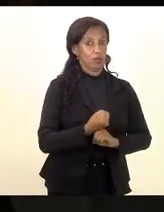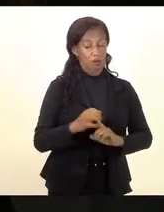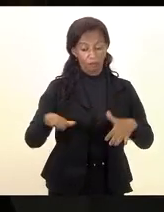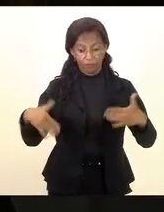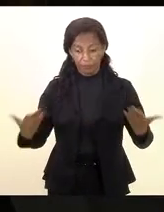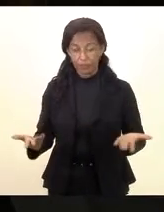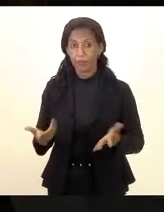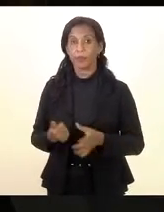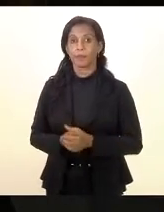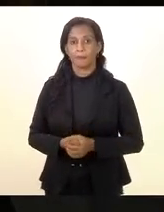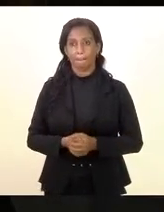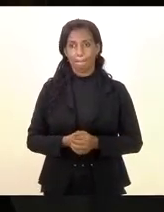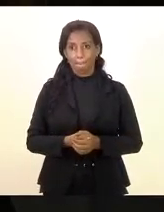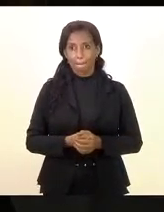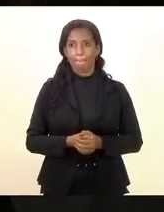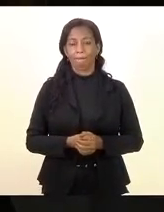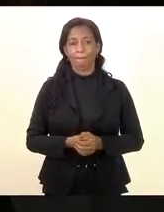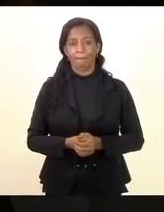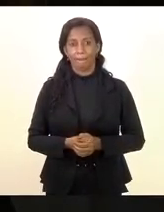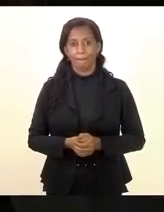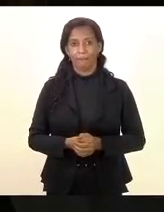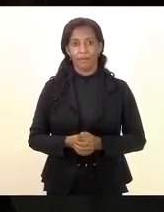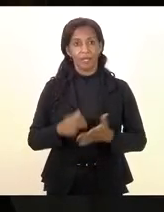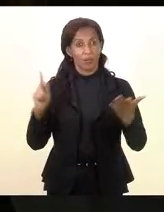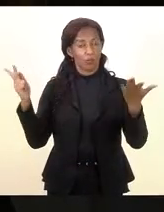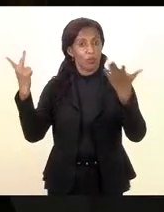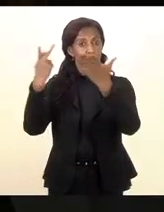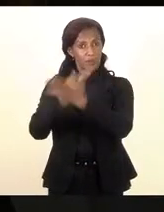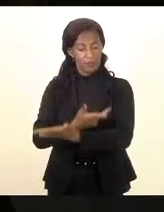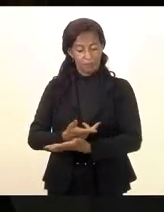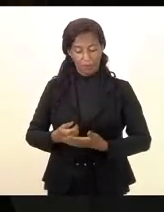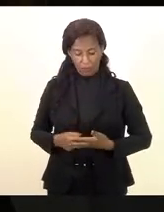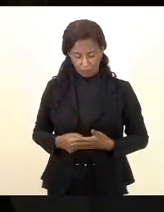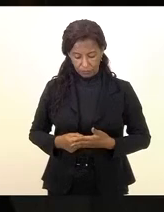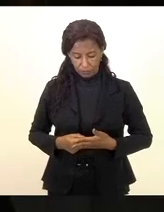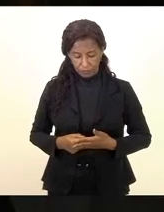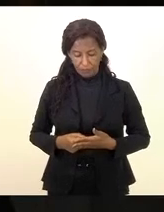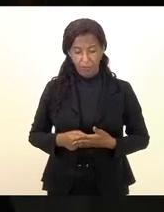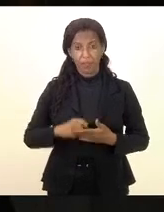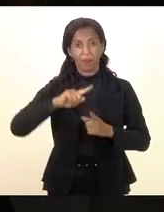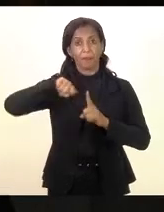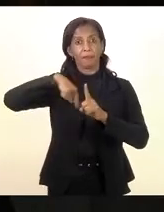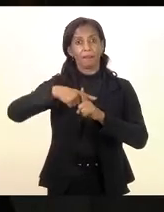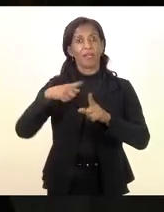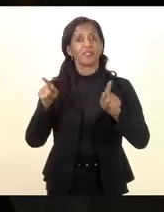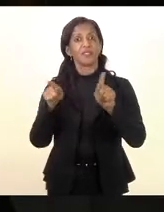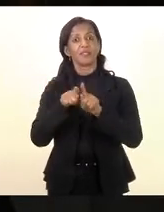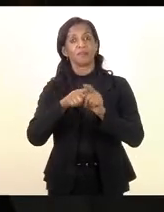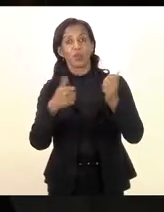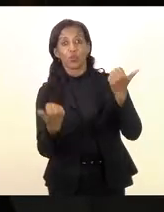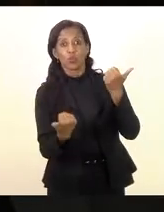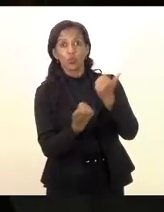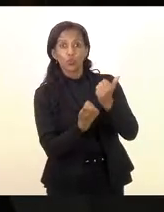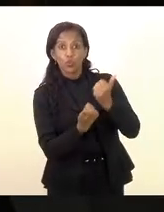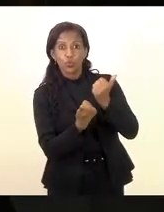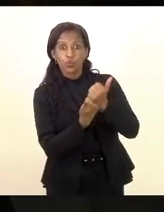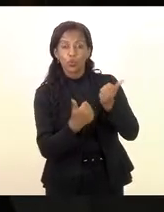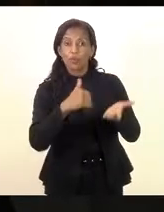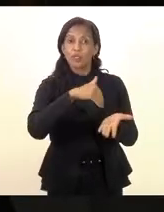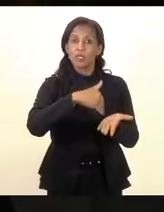aí junto com o fato em si mas dois subsecretários também foram